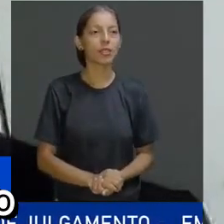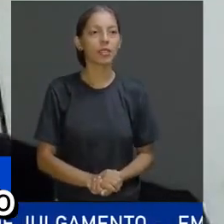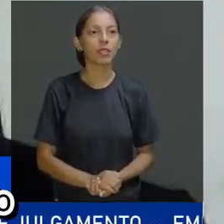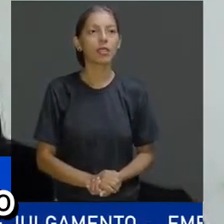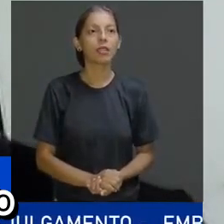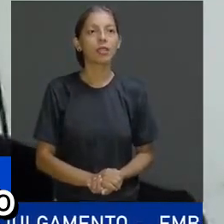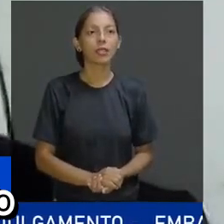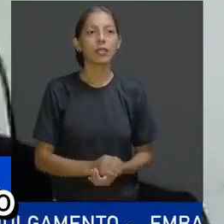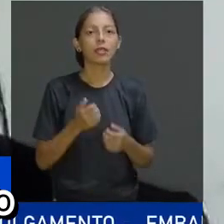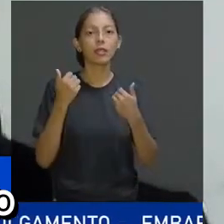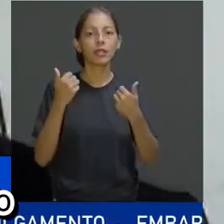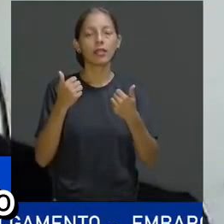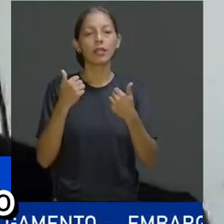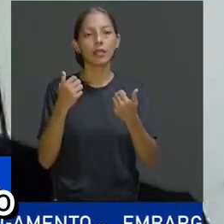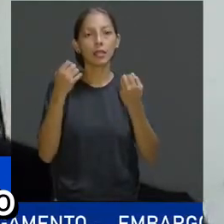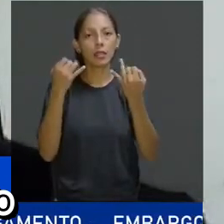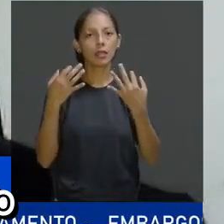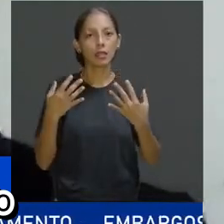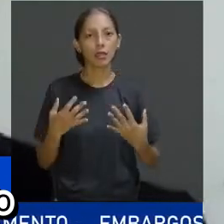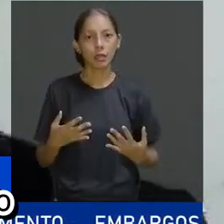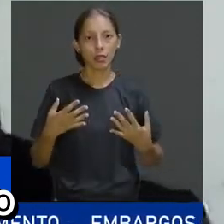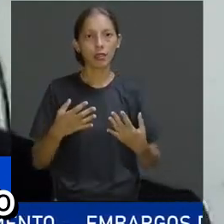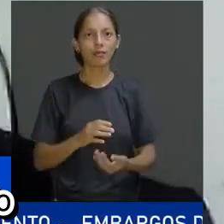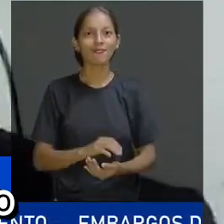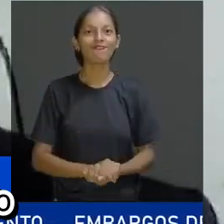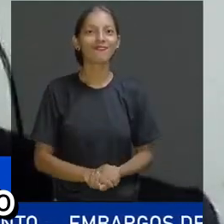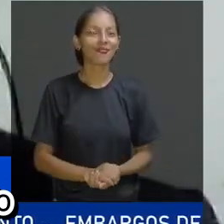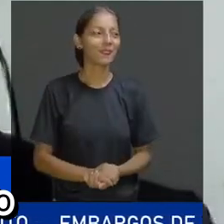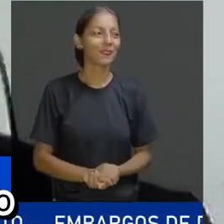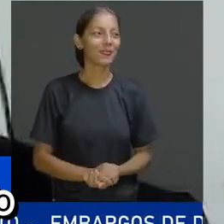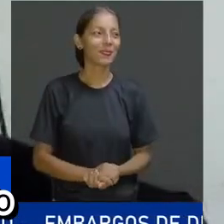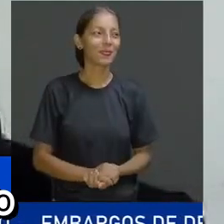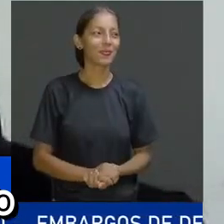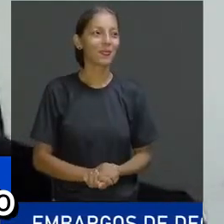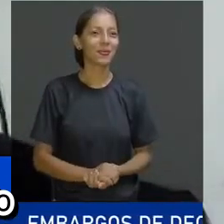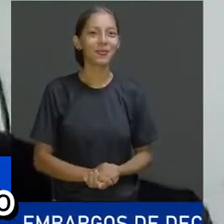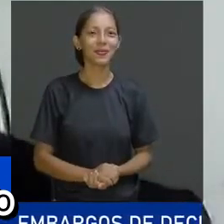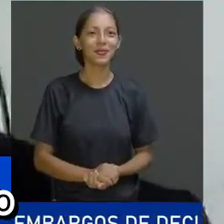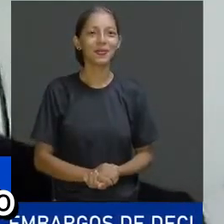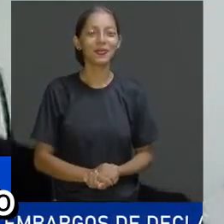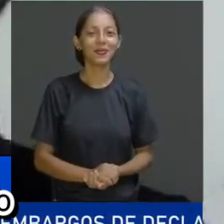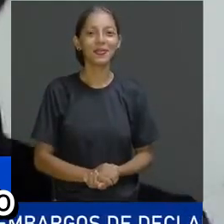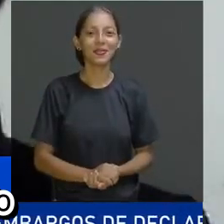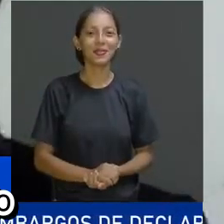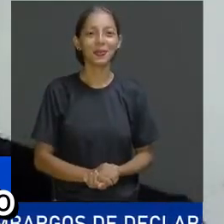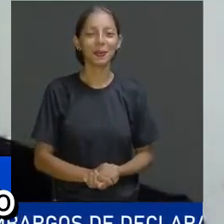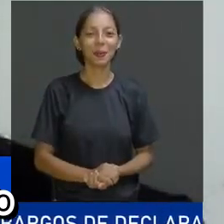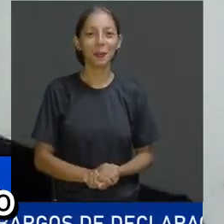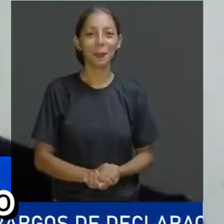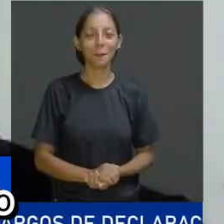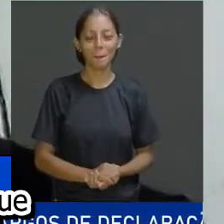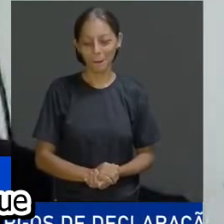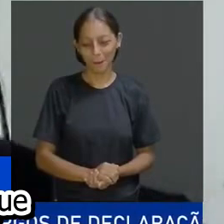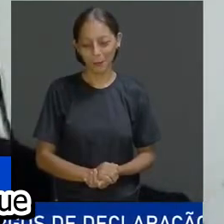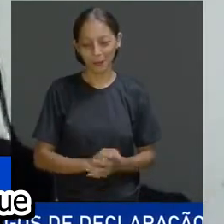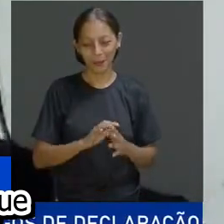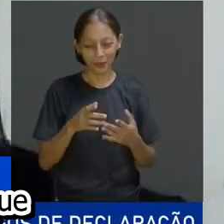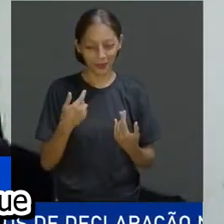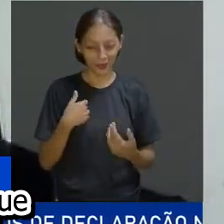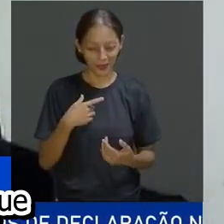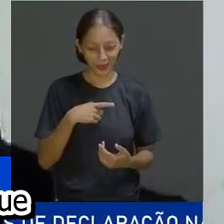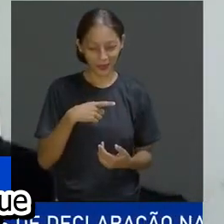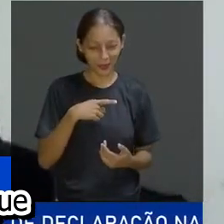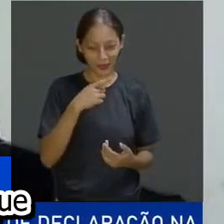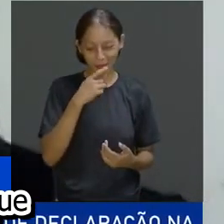Muito bem relatado e devidamente esgrimado todo o processo, inclusive com um despacho saneador que